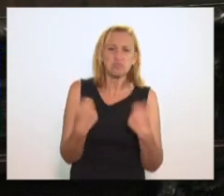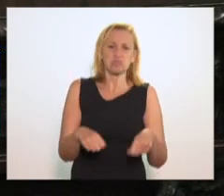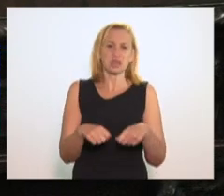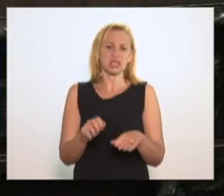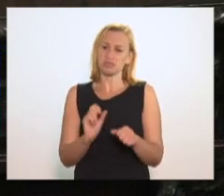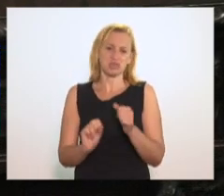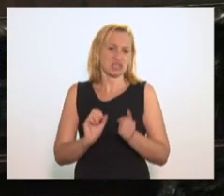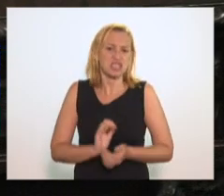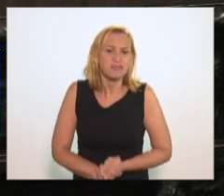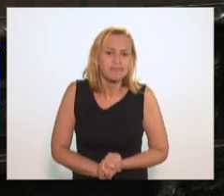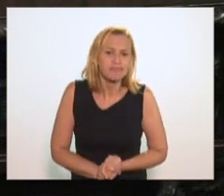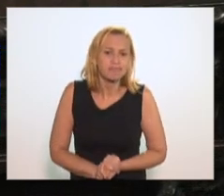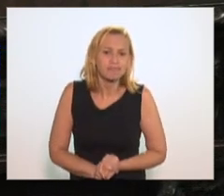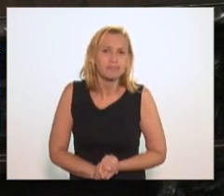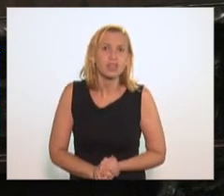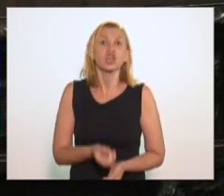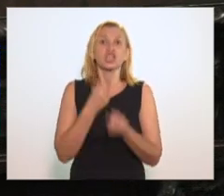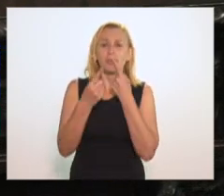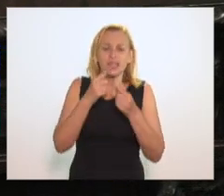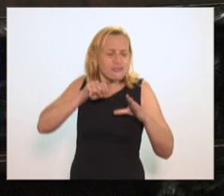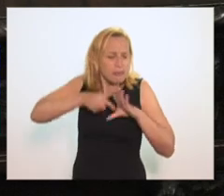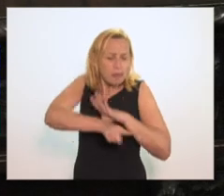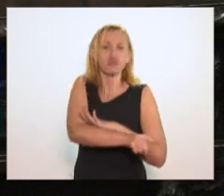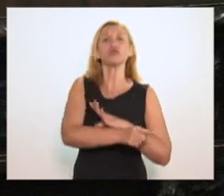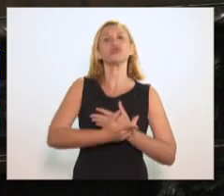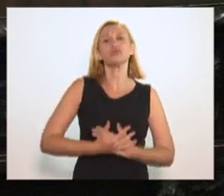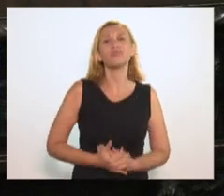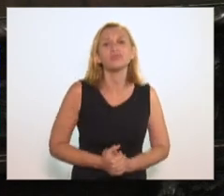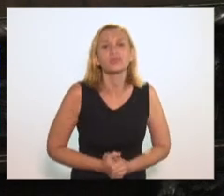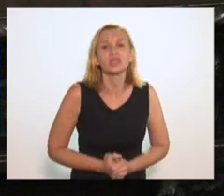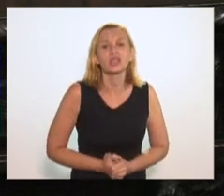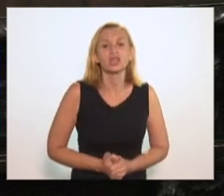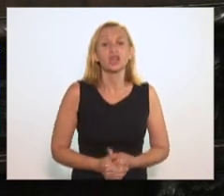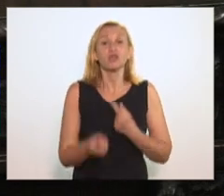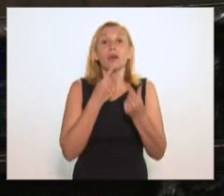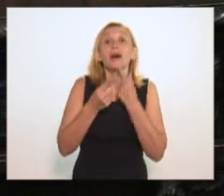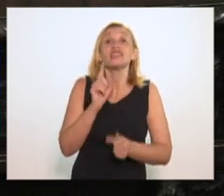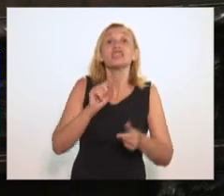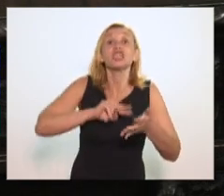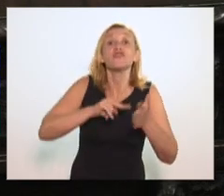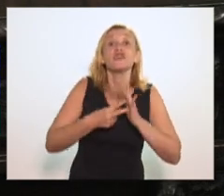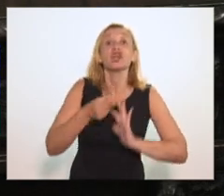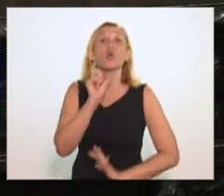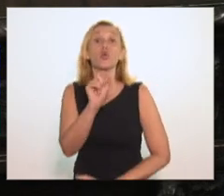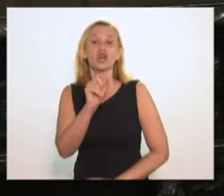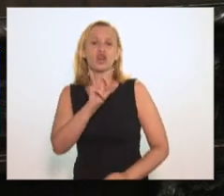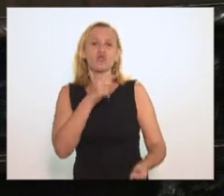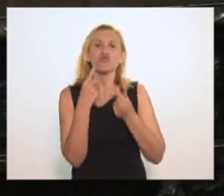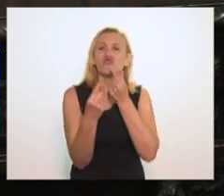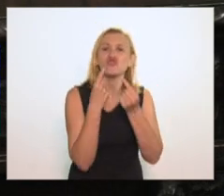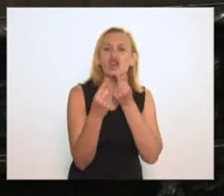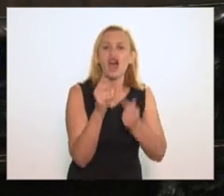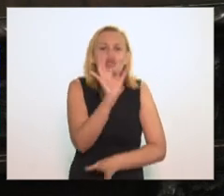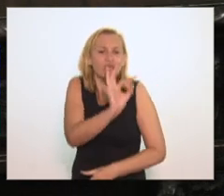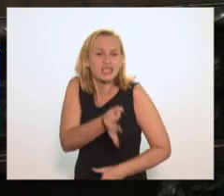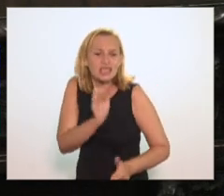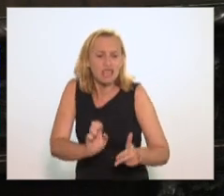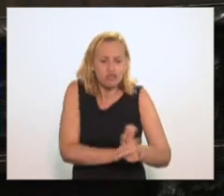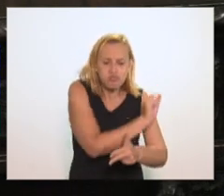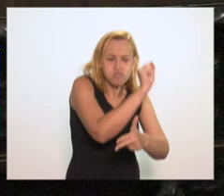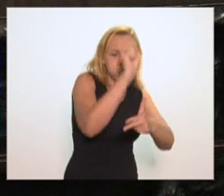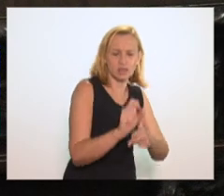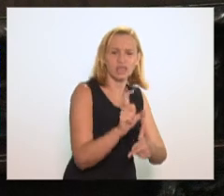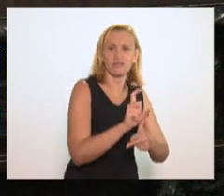fazer isso o debate aqui vai muito além o debate significa um diálogo franco com a legislação federal